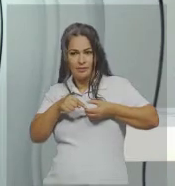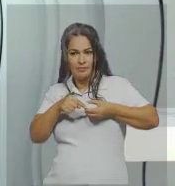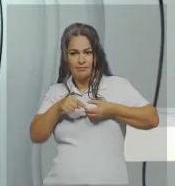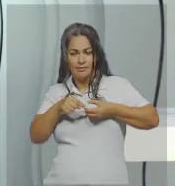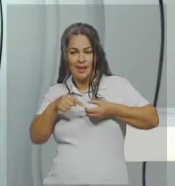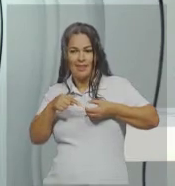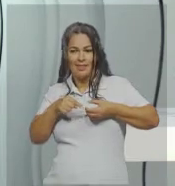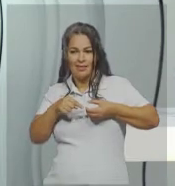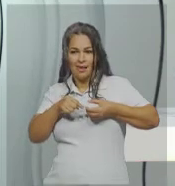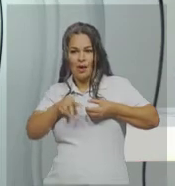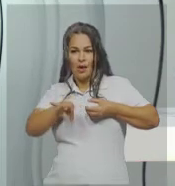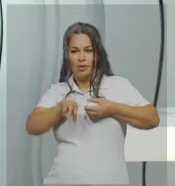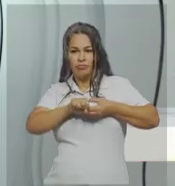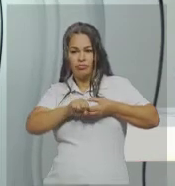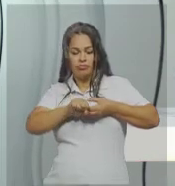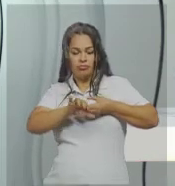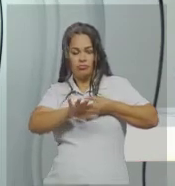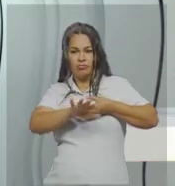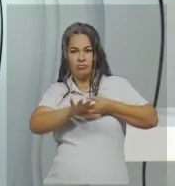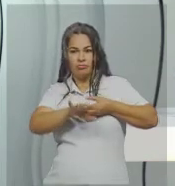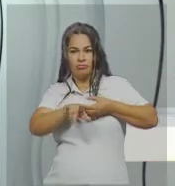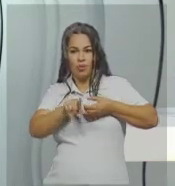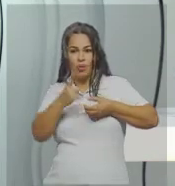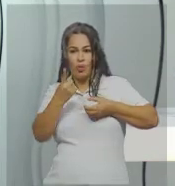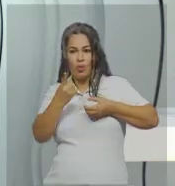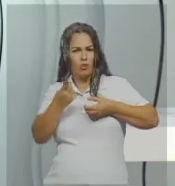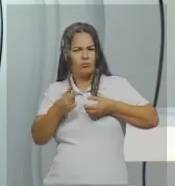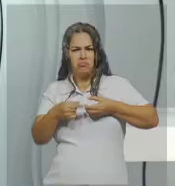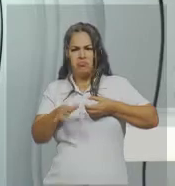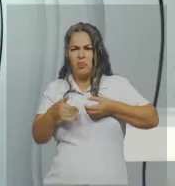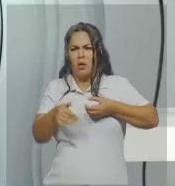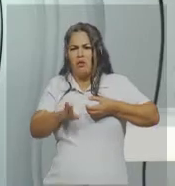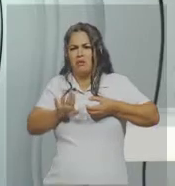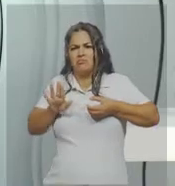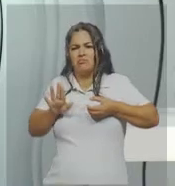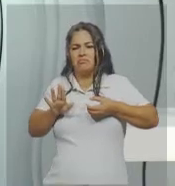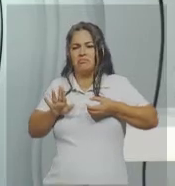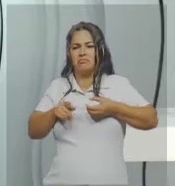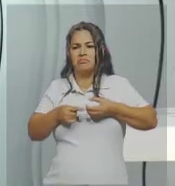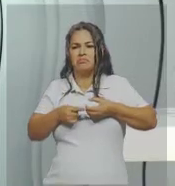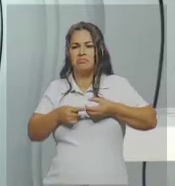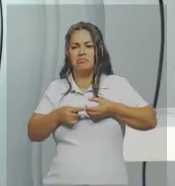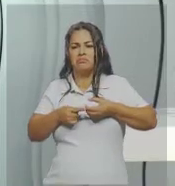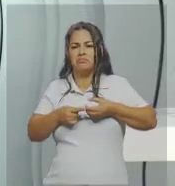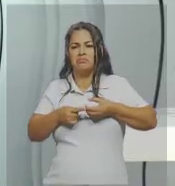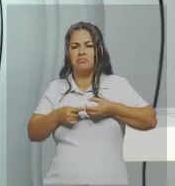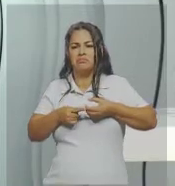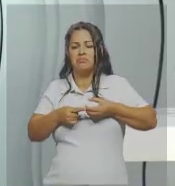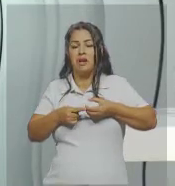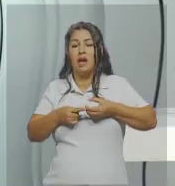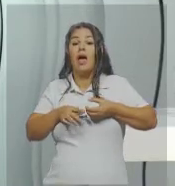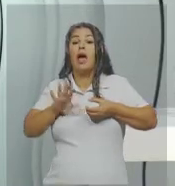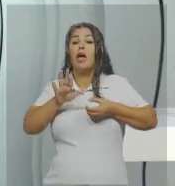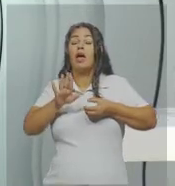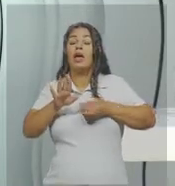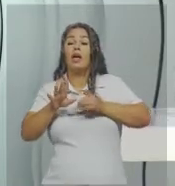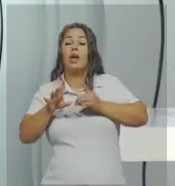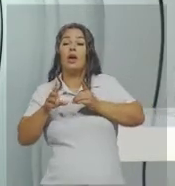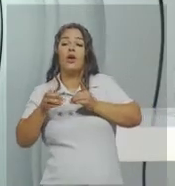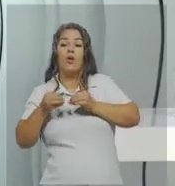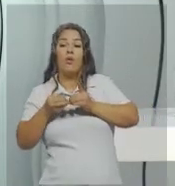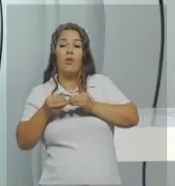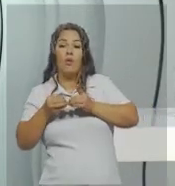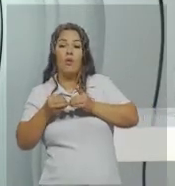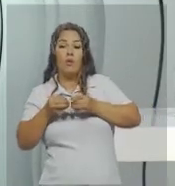vários receptores. Eu fiz aqui um receptor aqui qualquer. E imagina que o hormônio então ele foi produzido, liberado